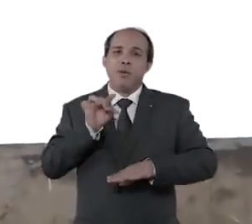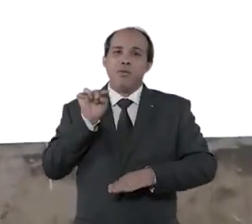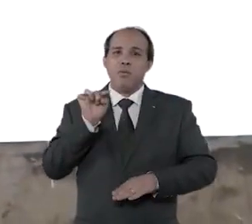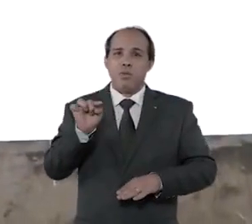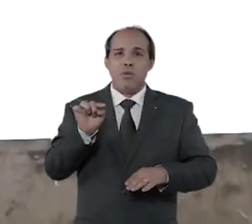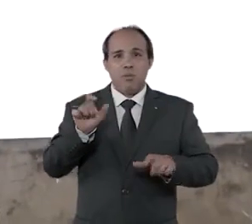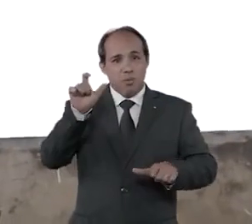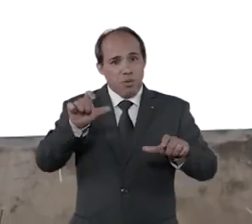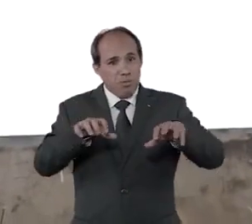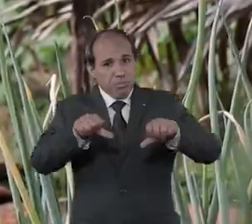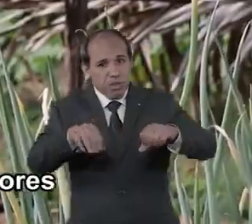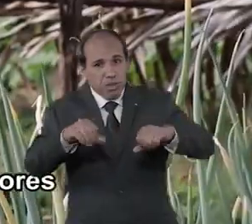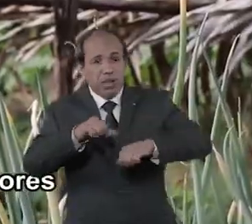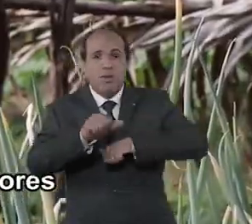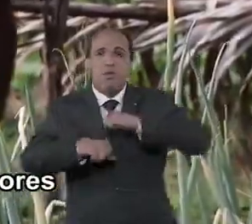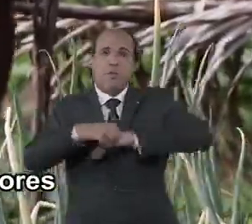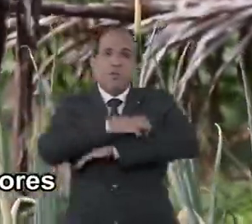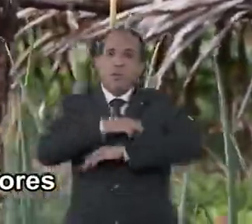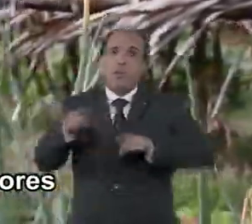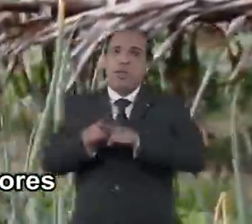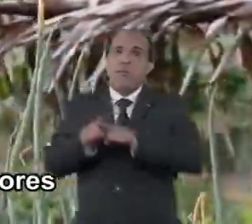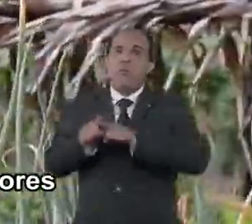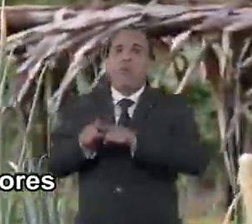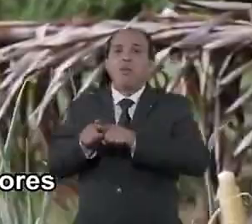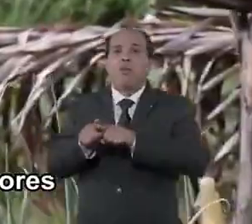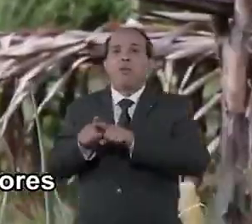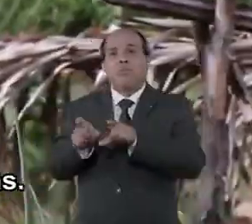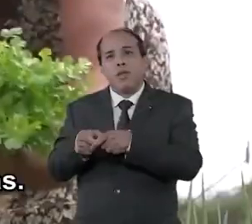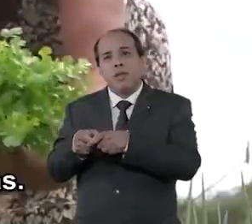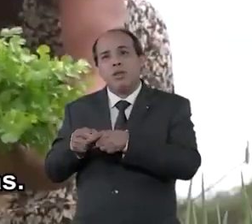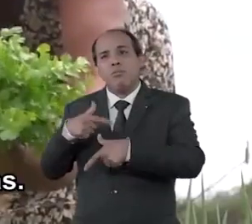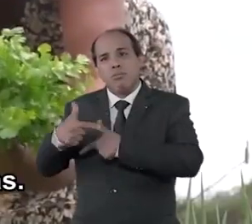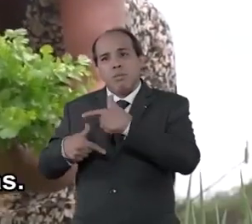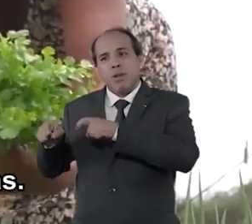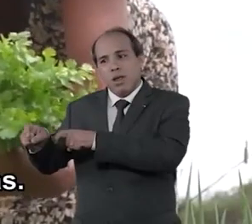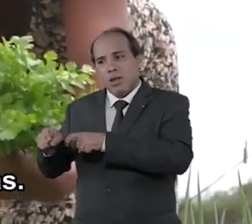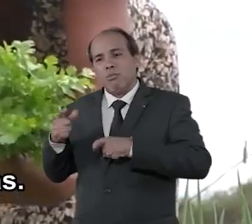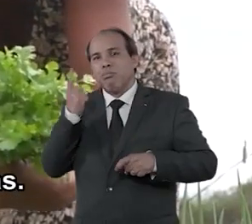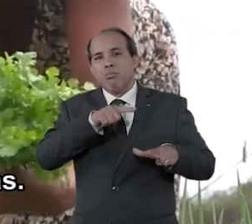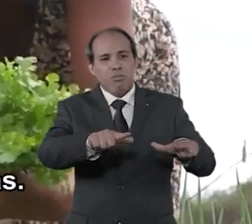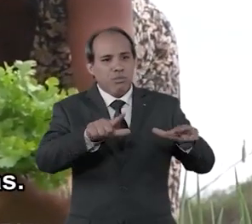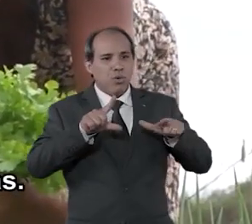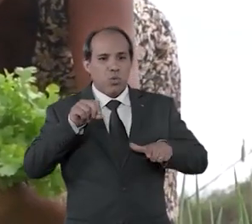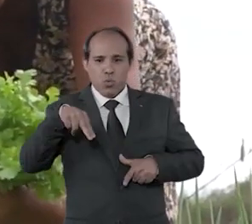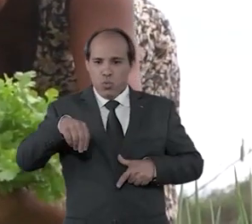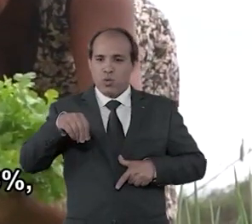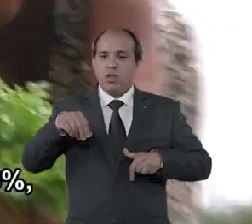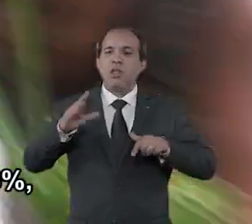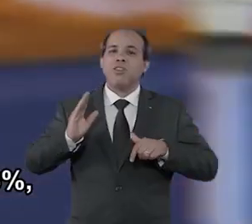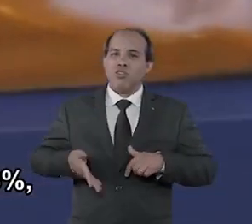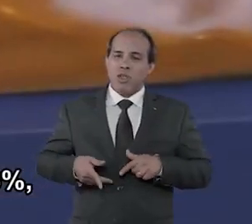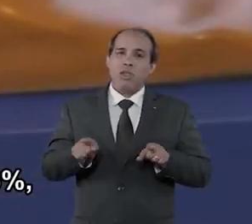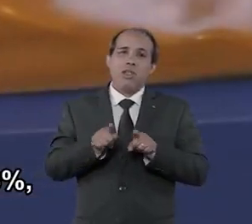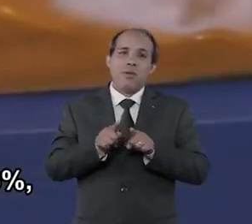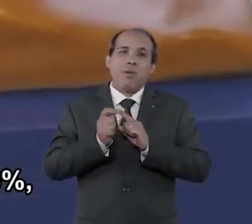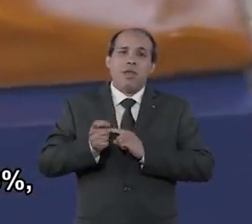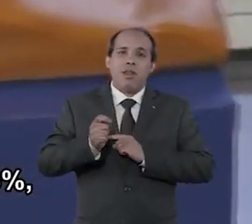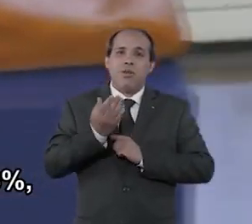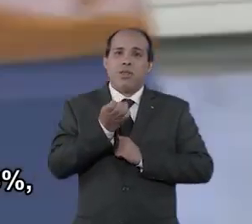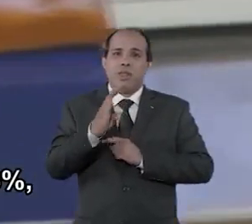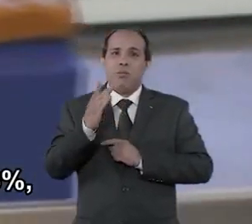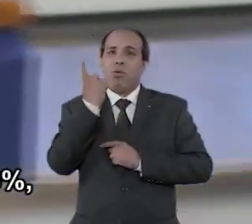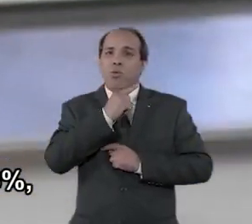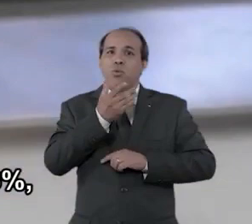mais de 4.000 assentados da reforma agrária e pequenos agricultores, que receberam o título de suas terras. O leilão da